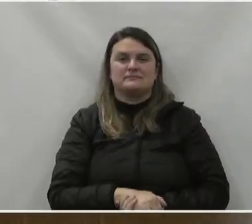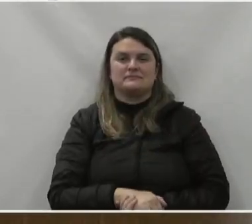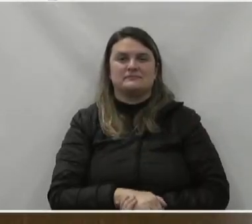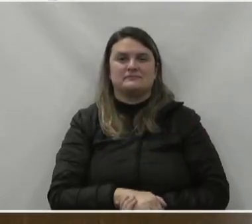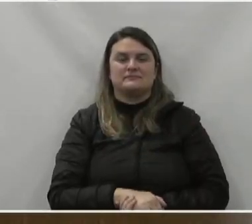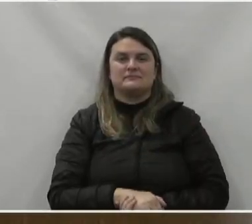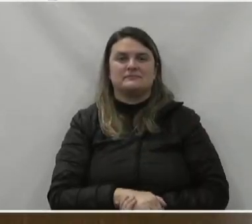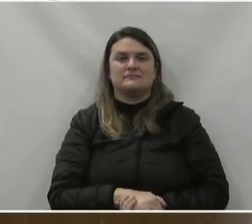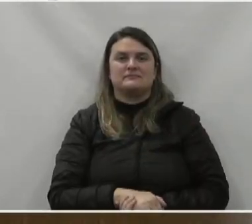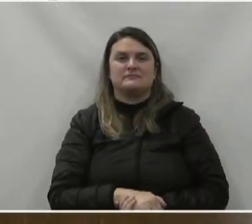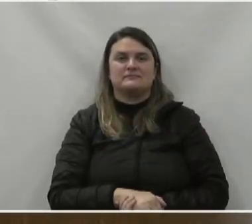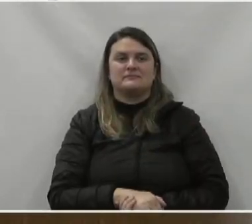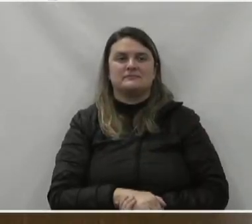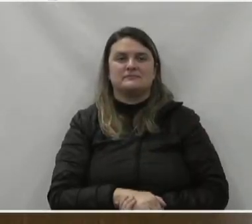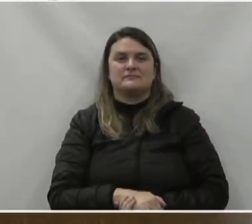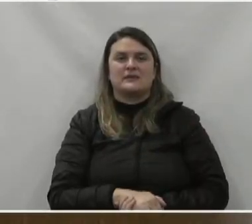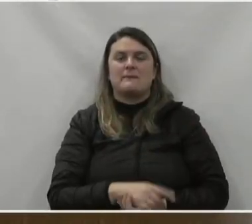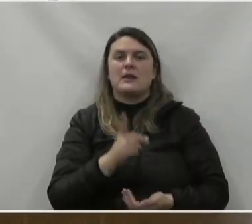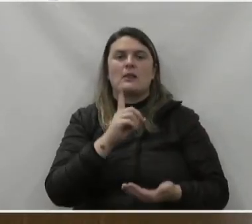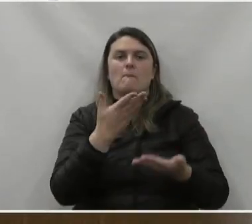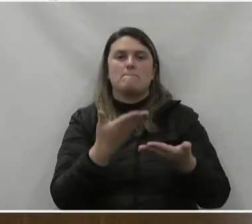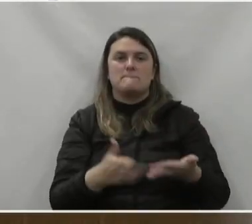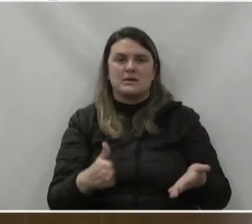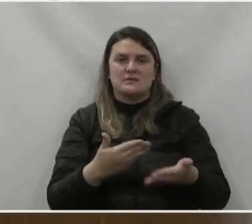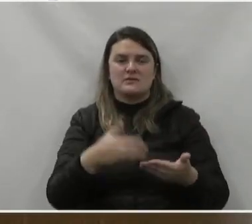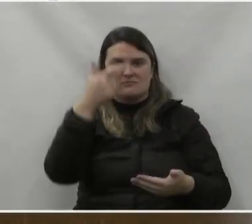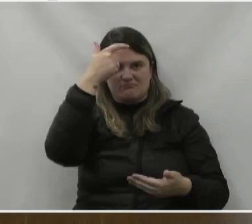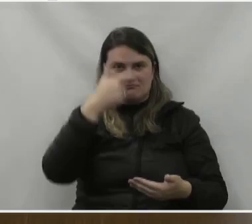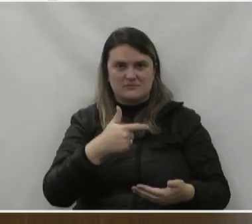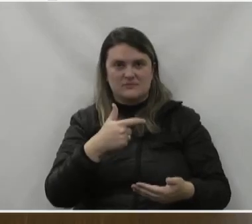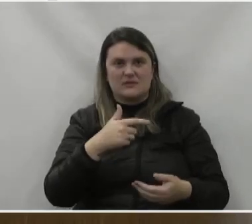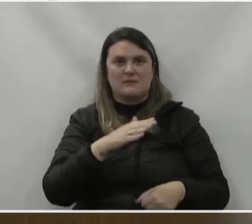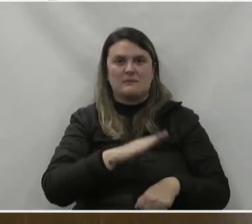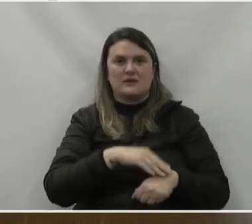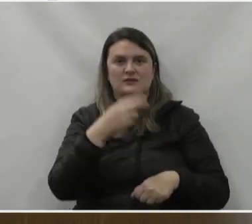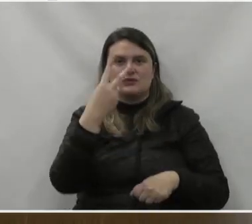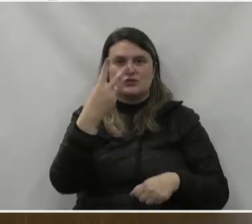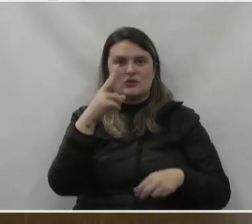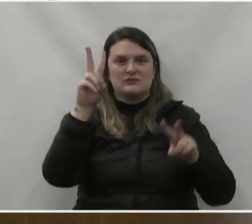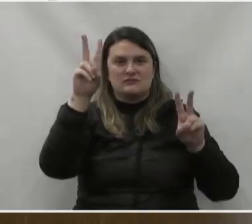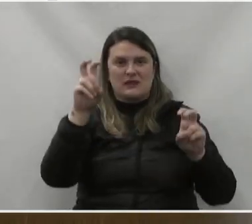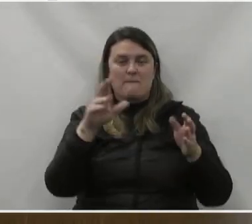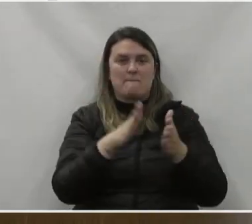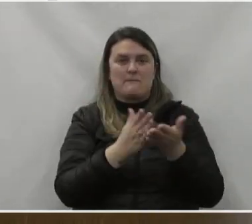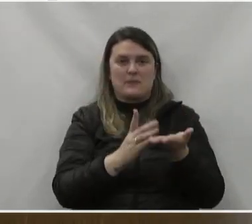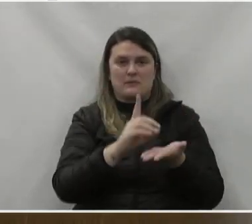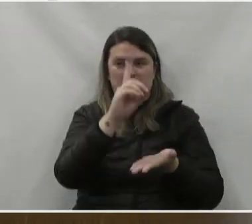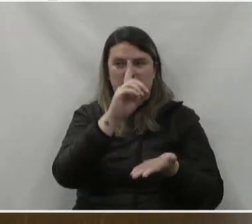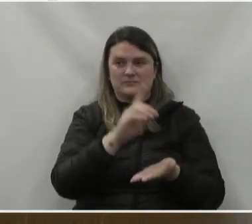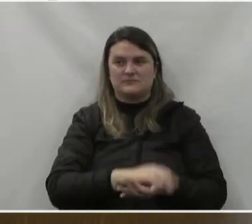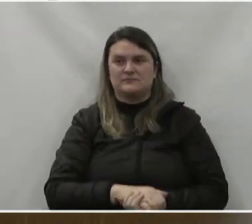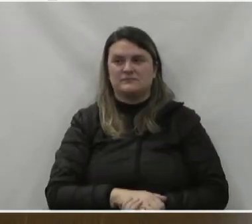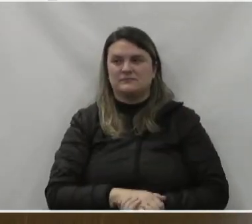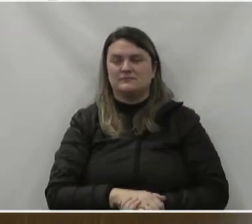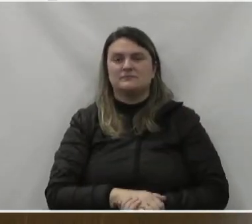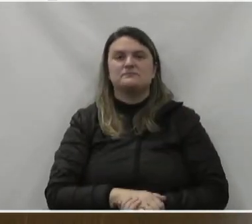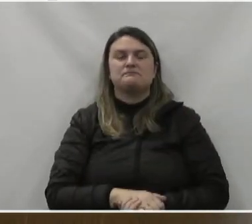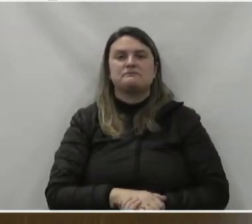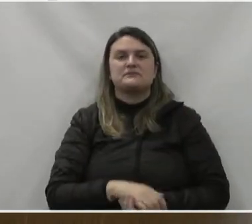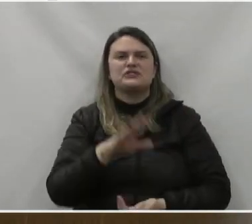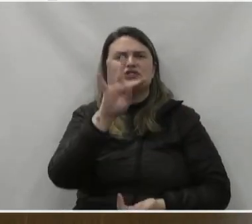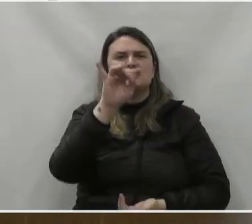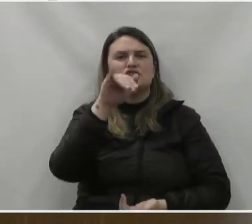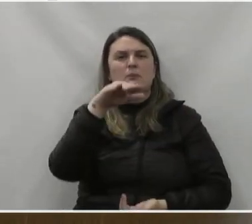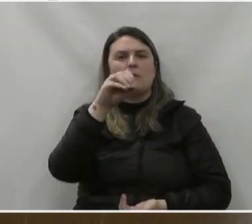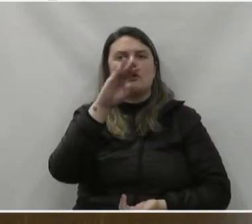Então, eu quero deixar, para não perder o costume, mais 2 versículos aqui para vocês. 2 Timóteo 4, 3 e